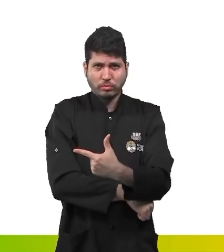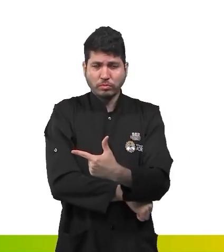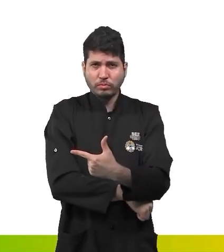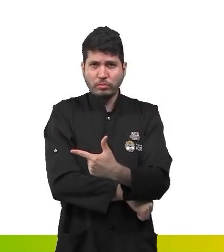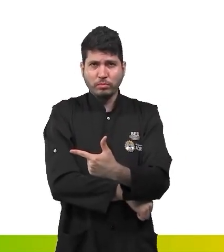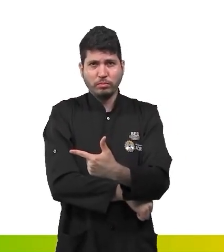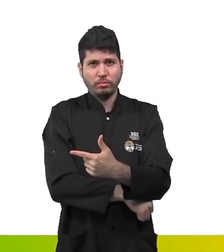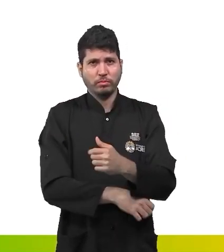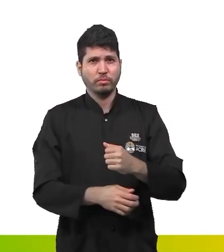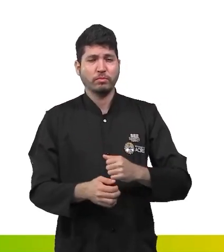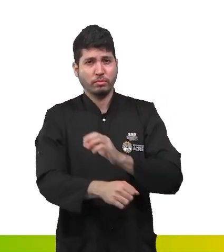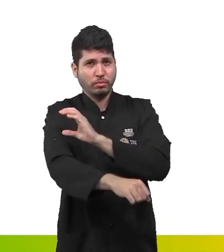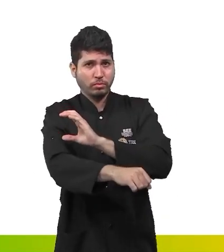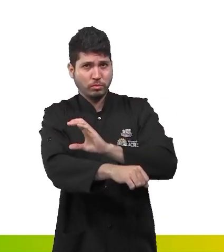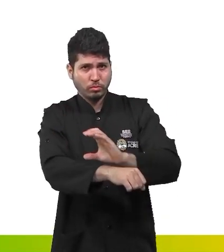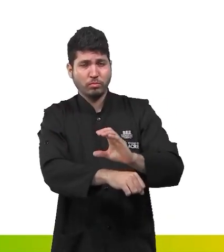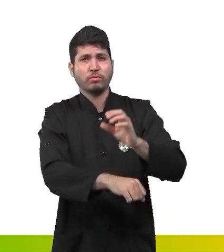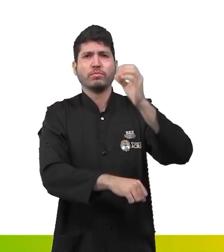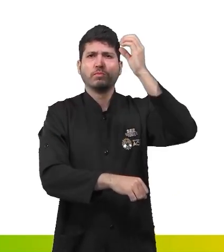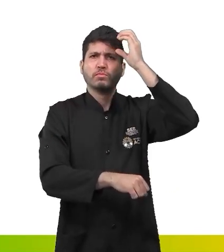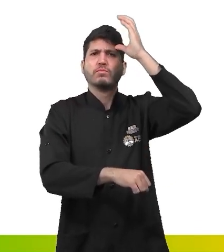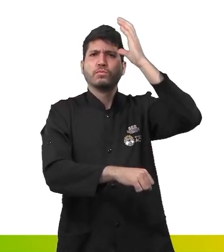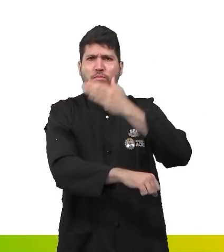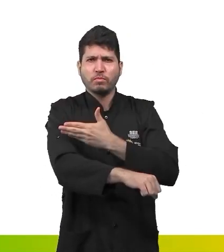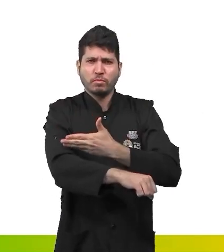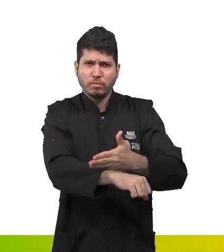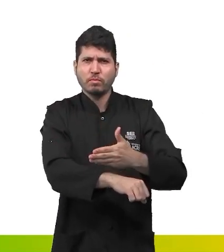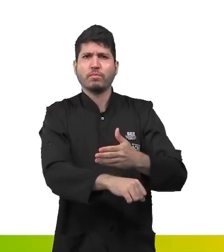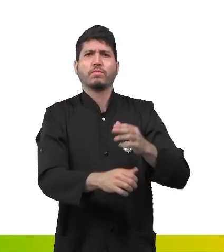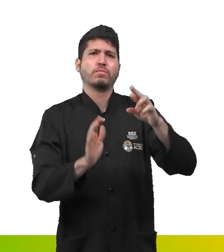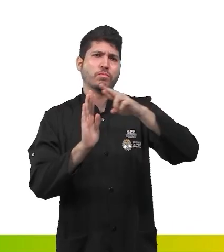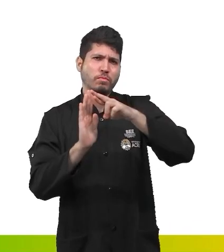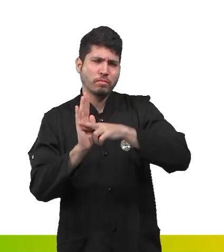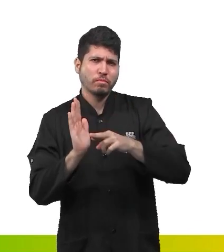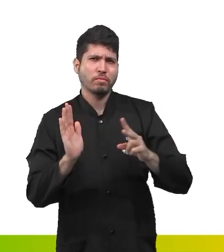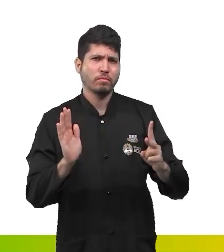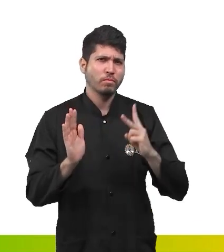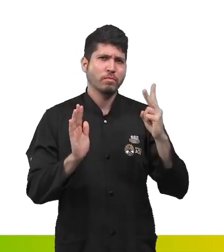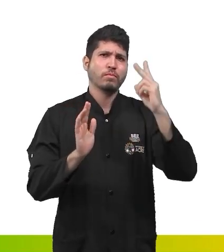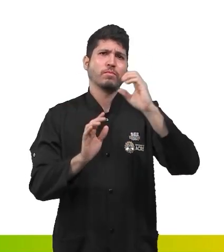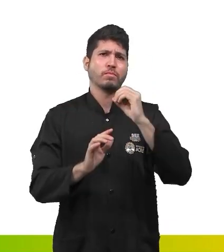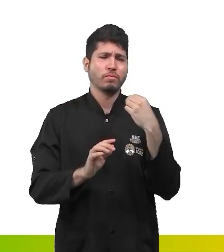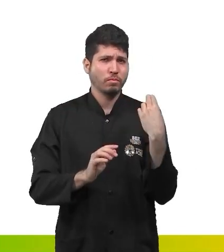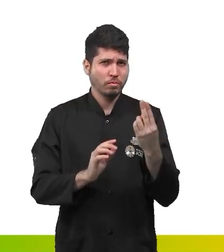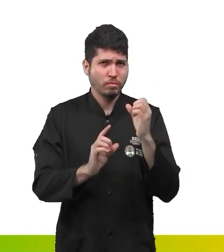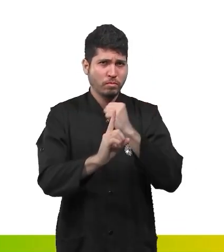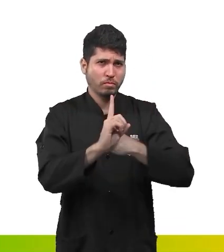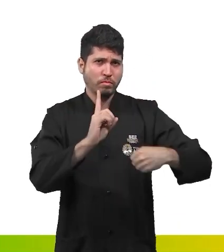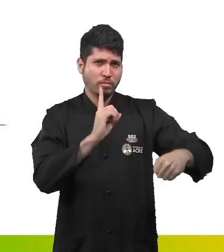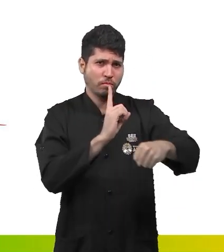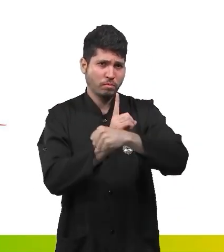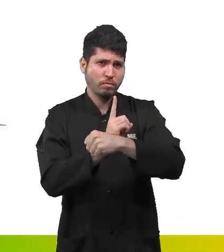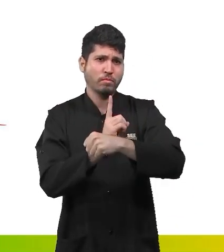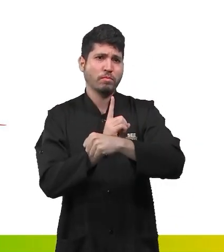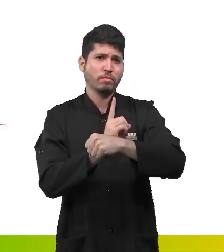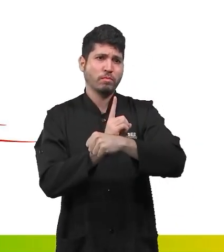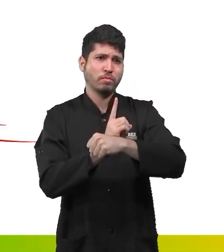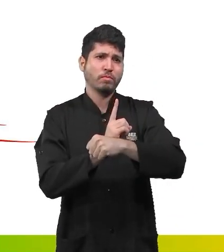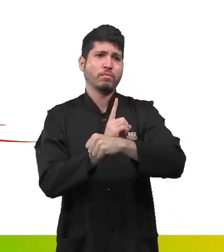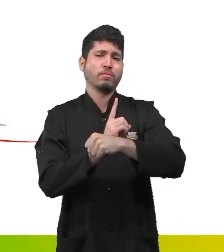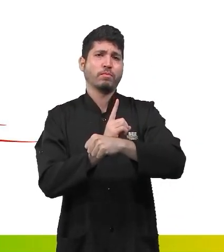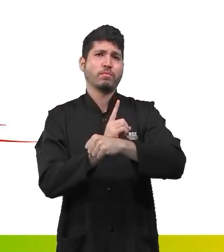lembre-se, cultura é o conjunto de conhecimentos, costumes, normas e valores de um grupo ou sociedade que ela possui. Isso aqui é uma